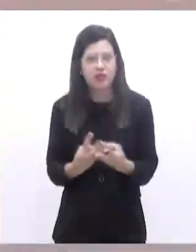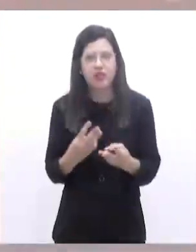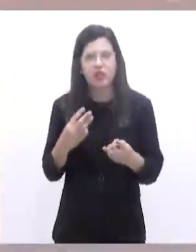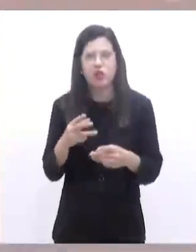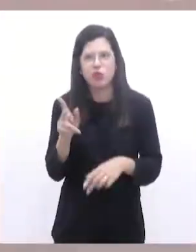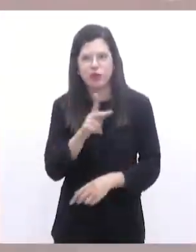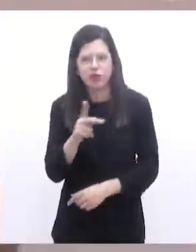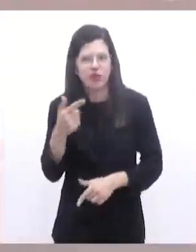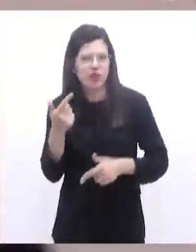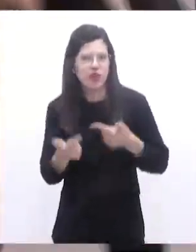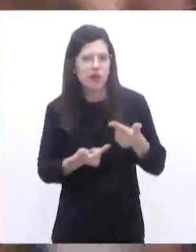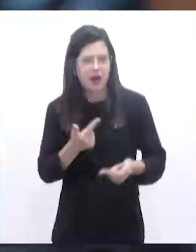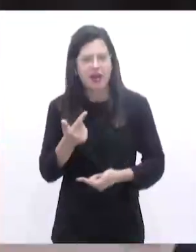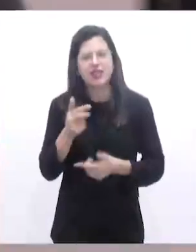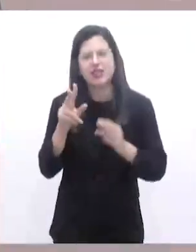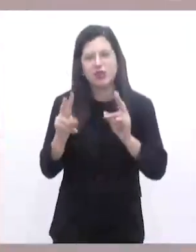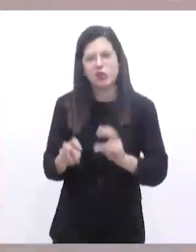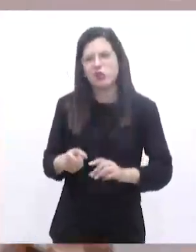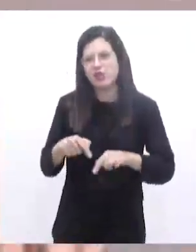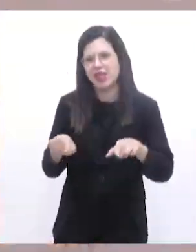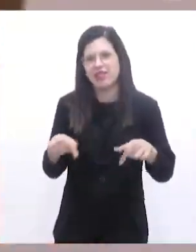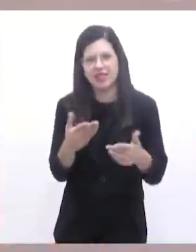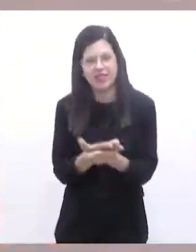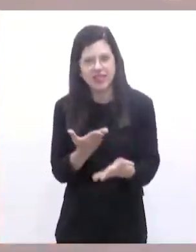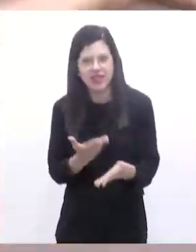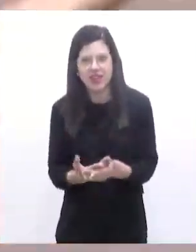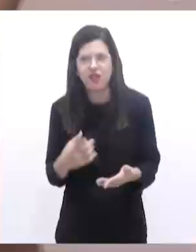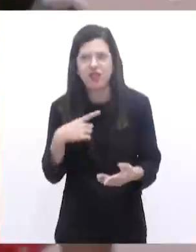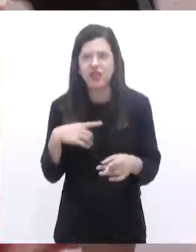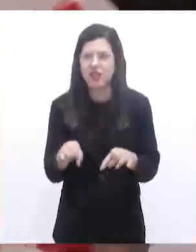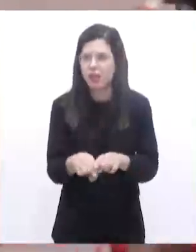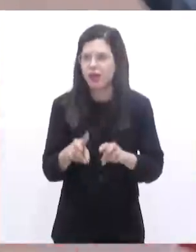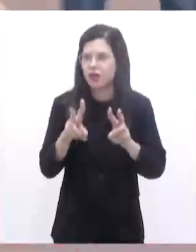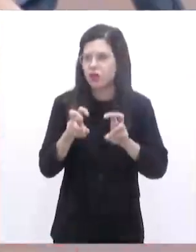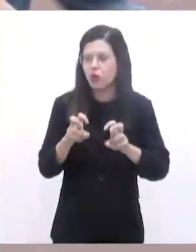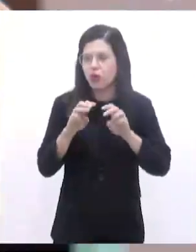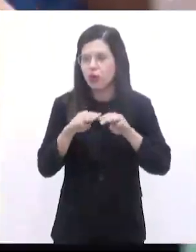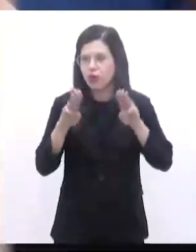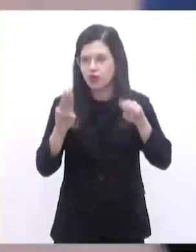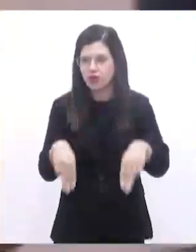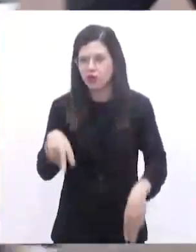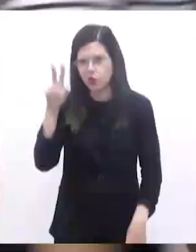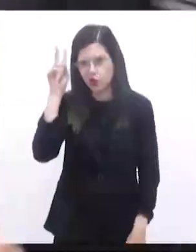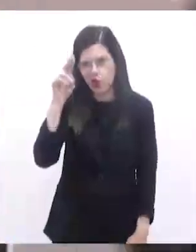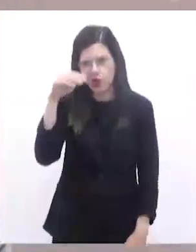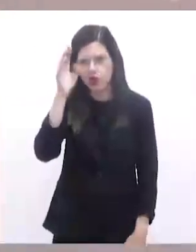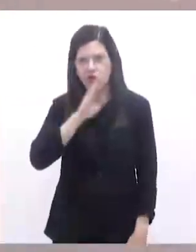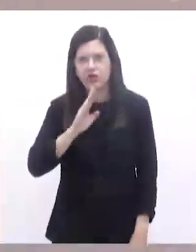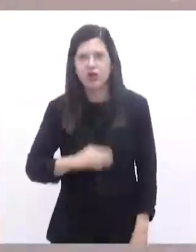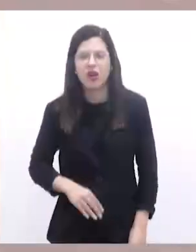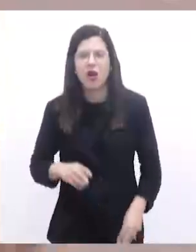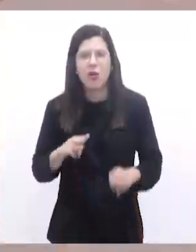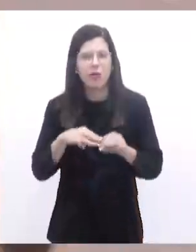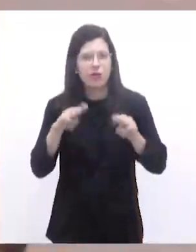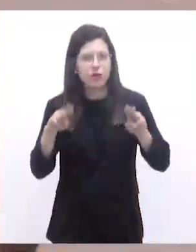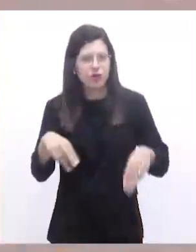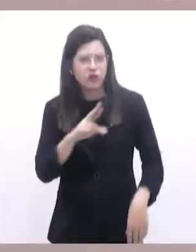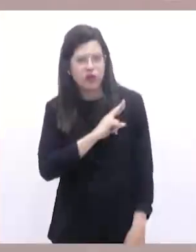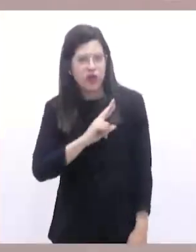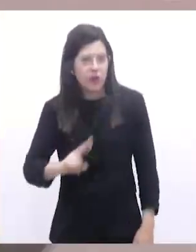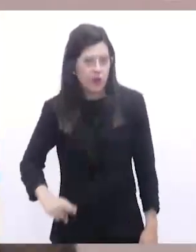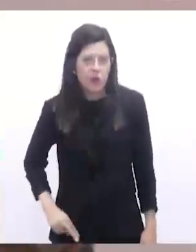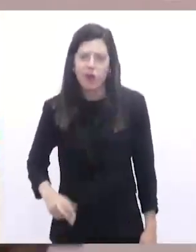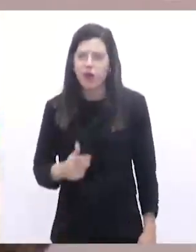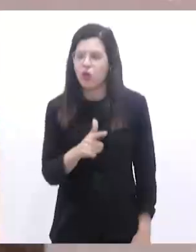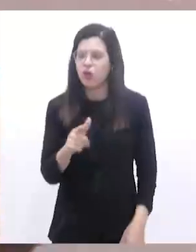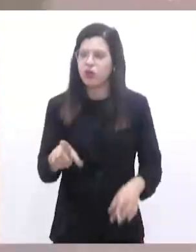sala de aula. A gente tem outras videooficinas sobre o Museu Histórico Nacional, sobre o Museu da República e alguns outros.